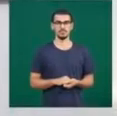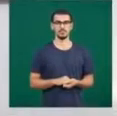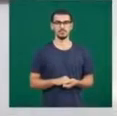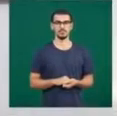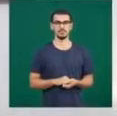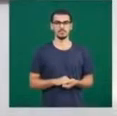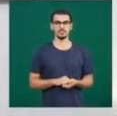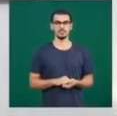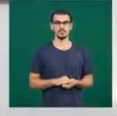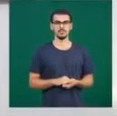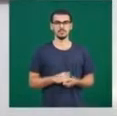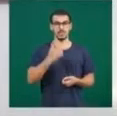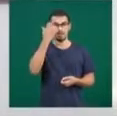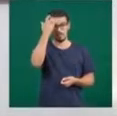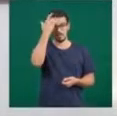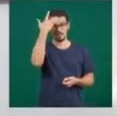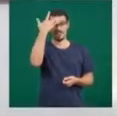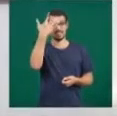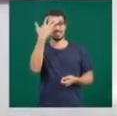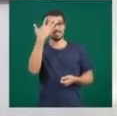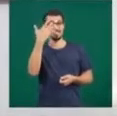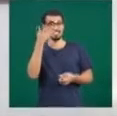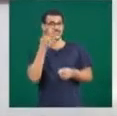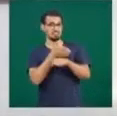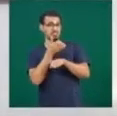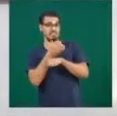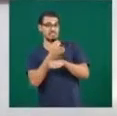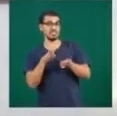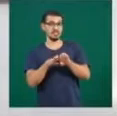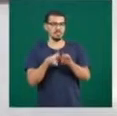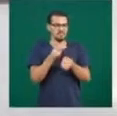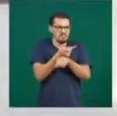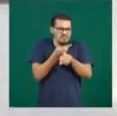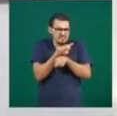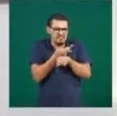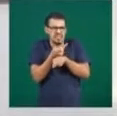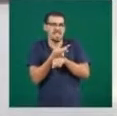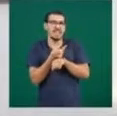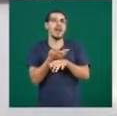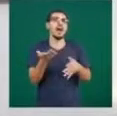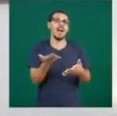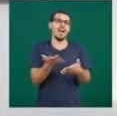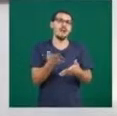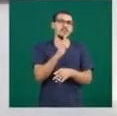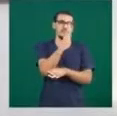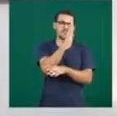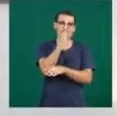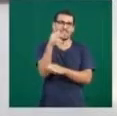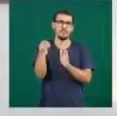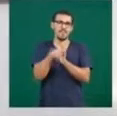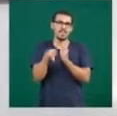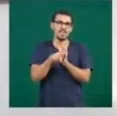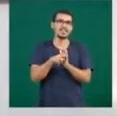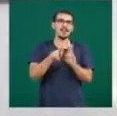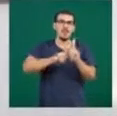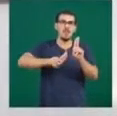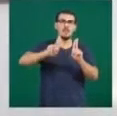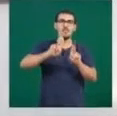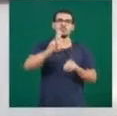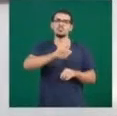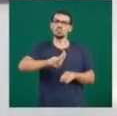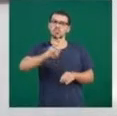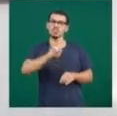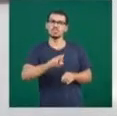Para facilitar o atendimento e agilizar os serviços de busca, por exemplo, as bibliotecas da universidade já utilizam um programa eletrônico